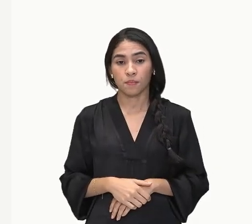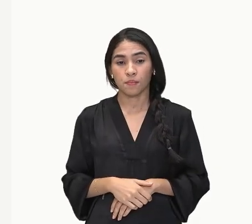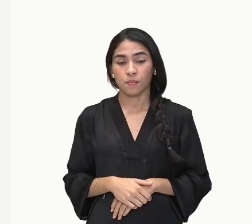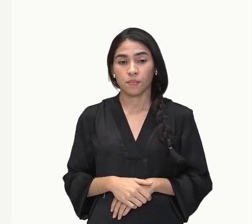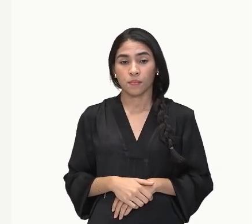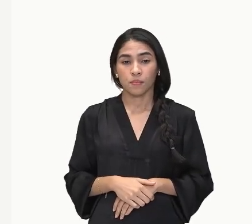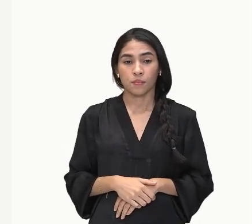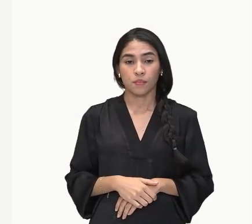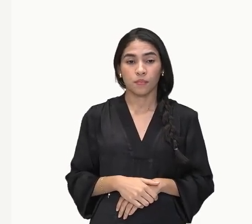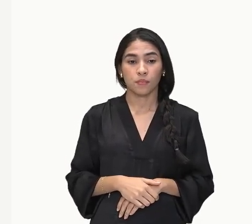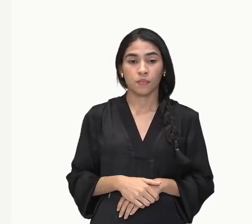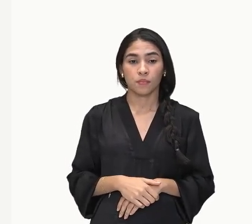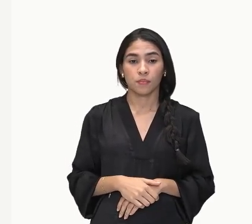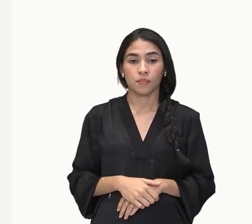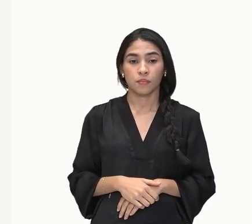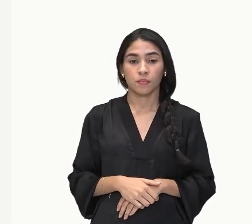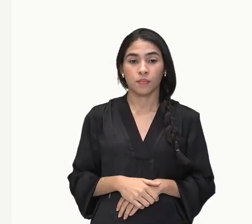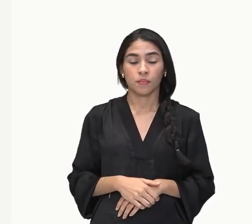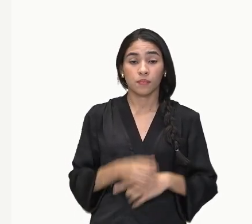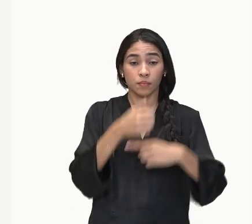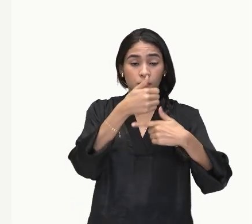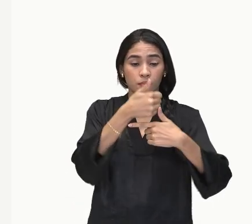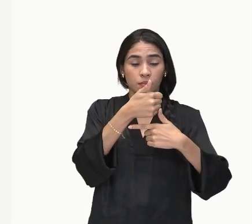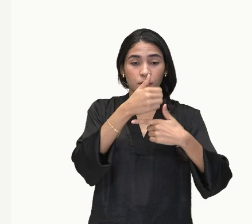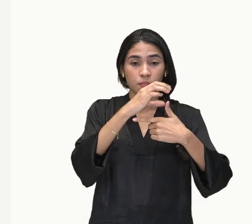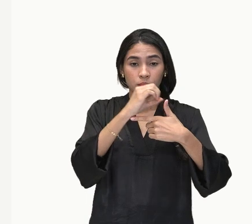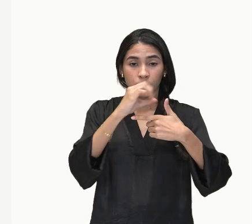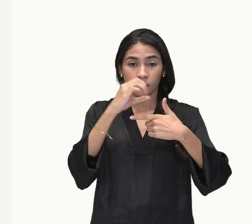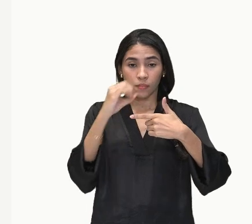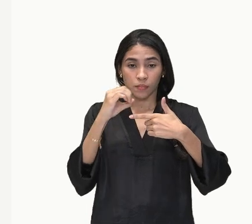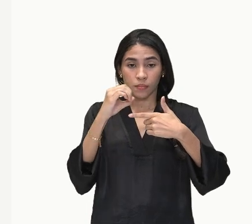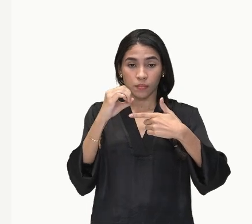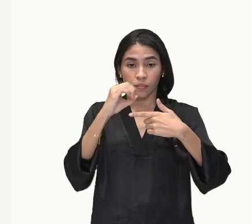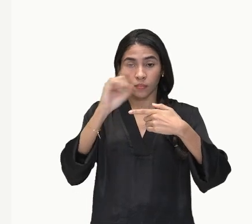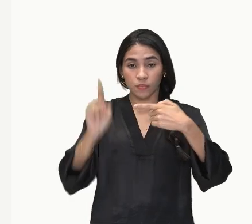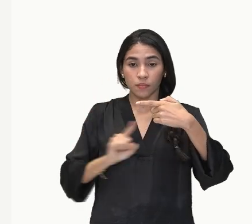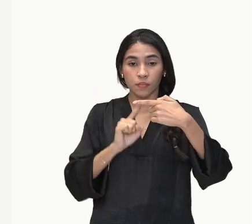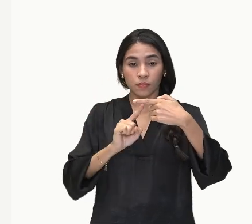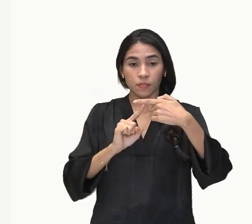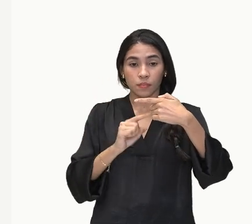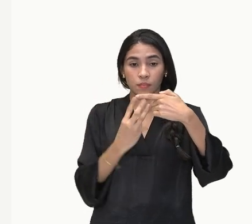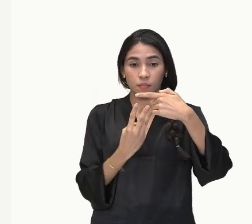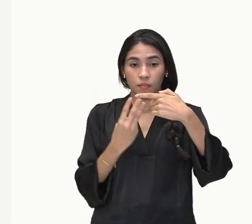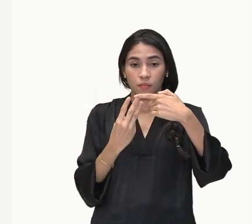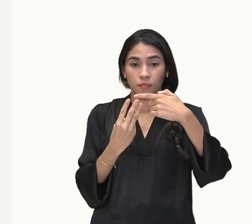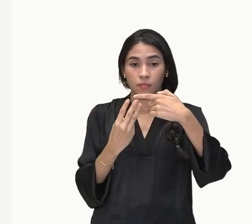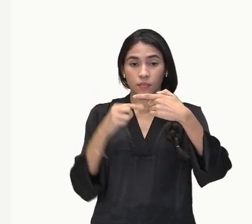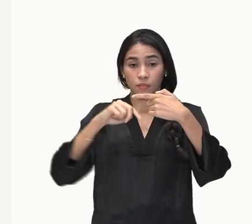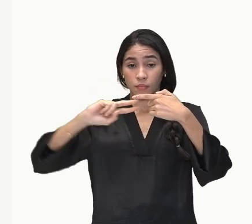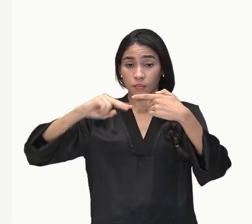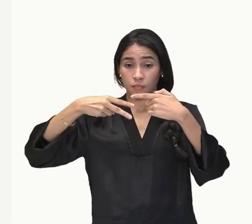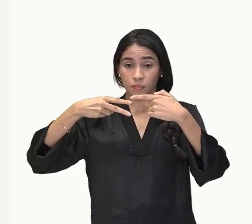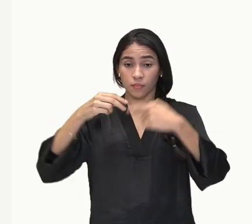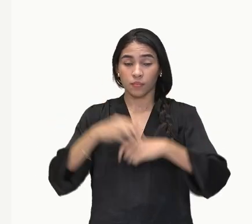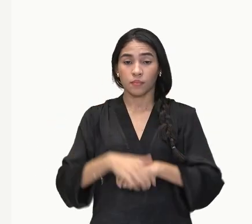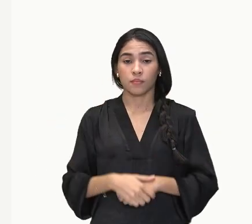a massa, que é 1000 vezes 3 ao